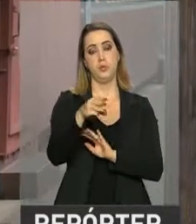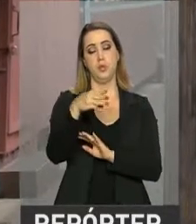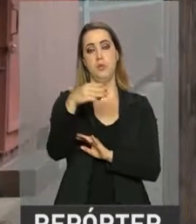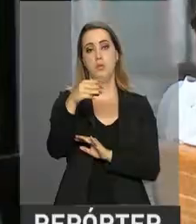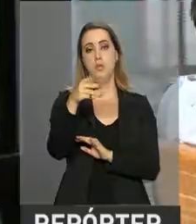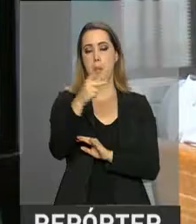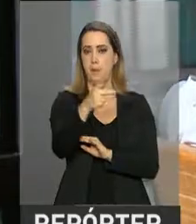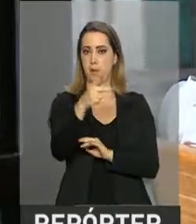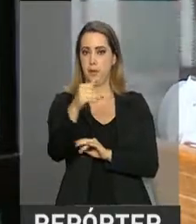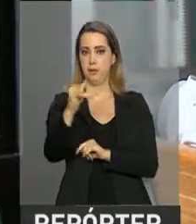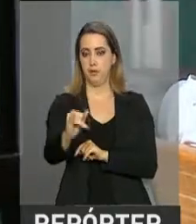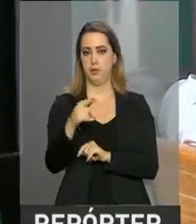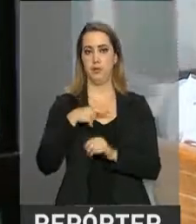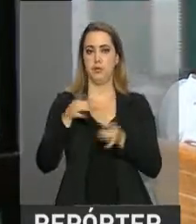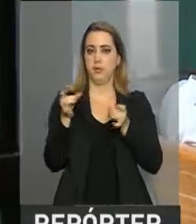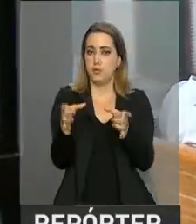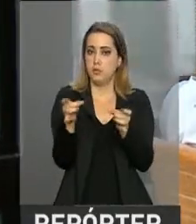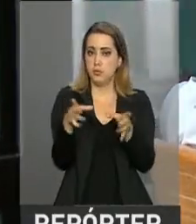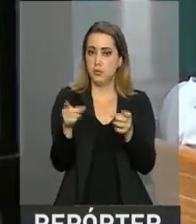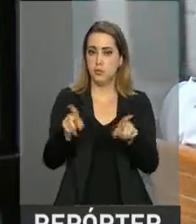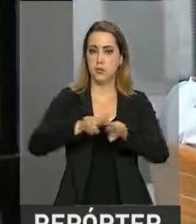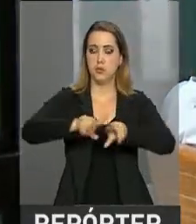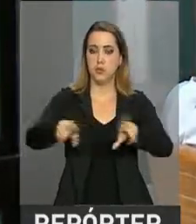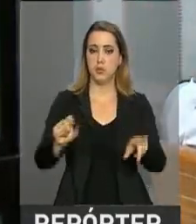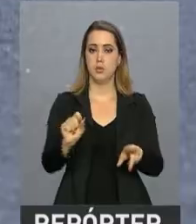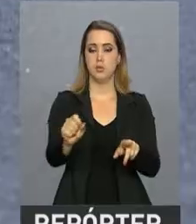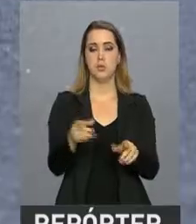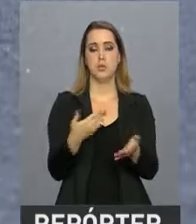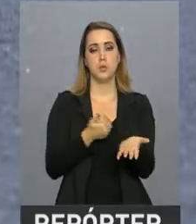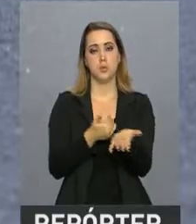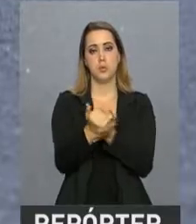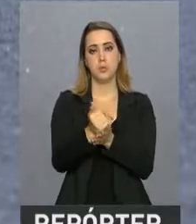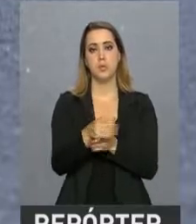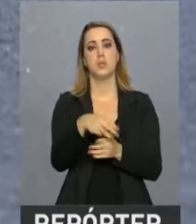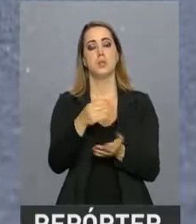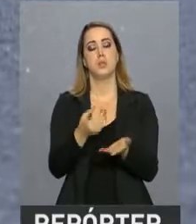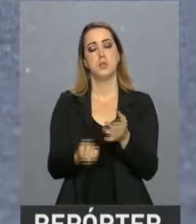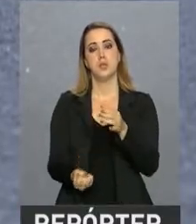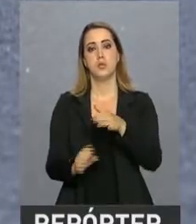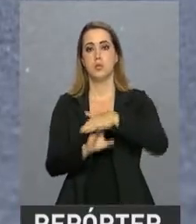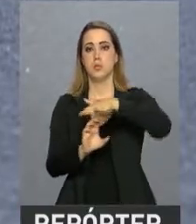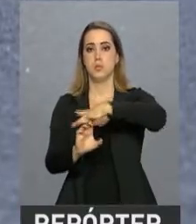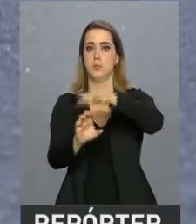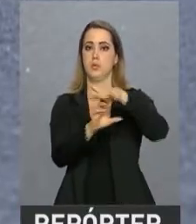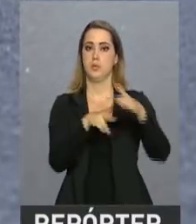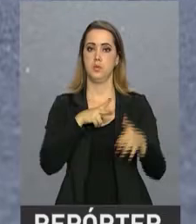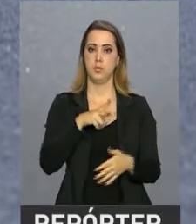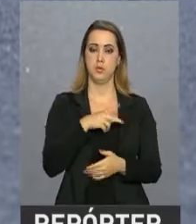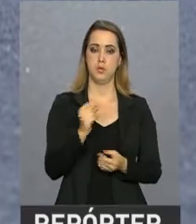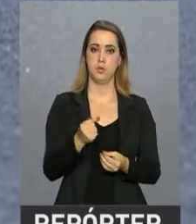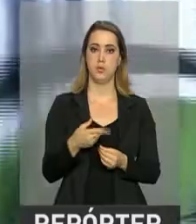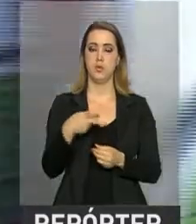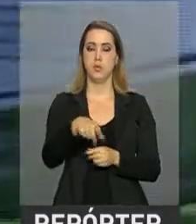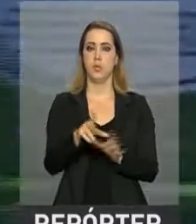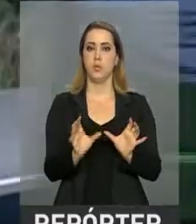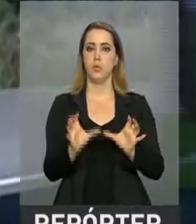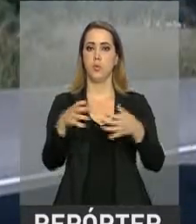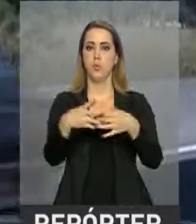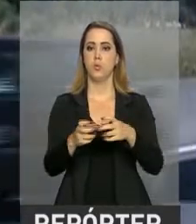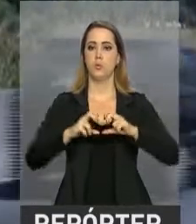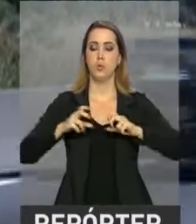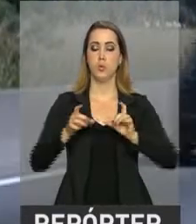é destinado à exploração pela iniciativa privada a maior novidade é permitir que uma concessão por exemplo de uma